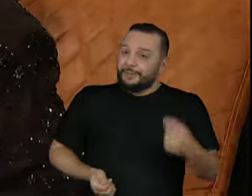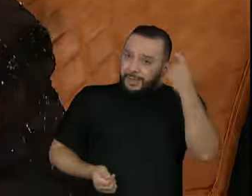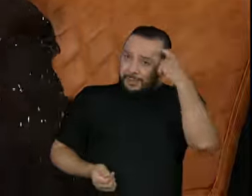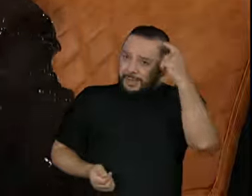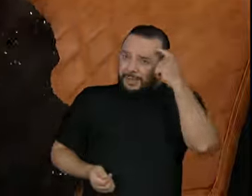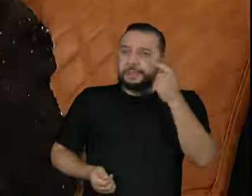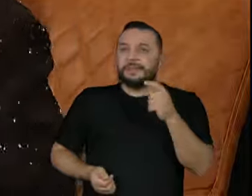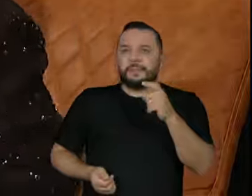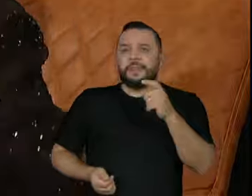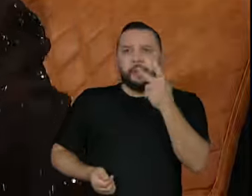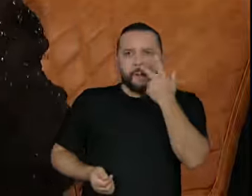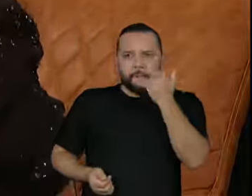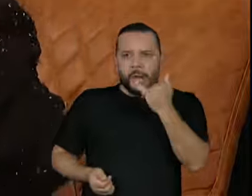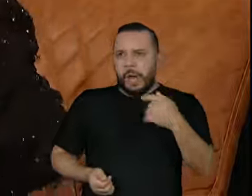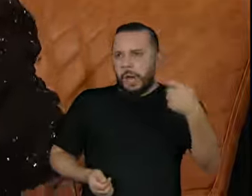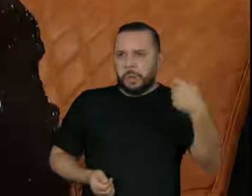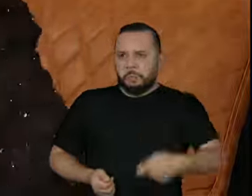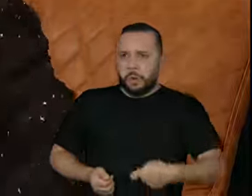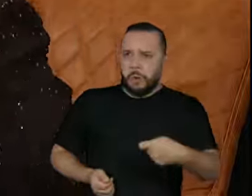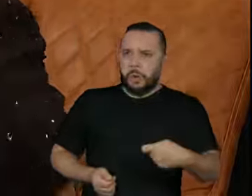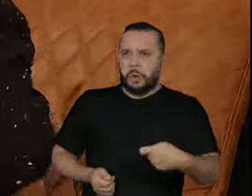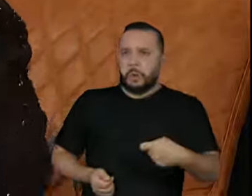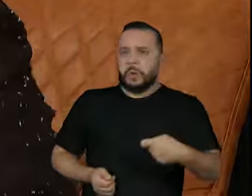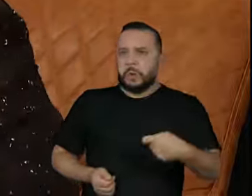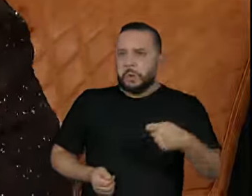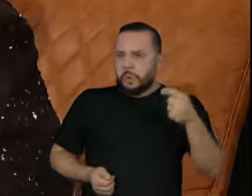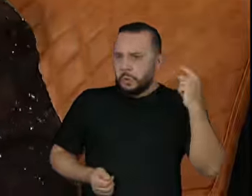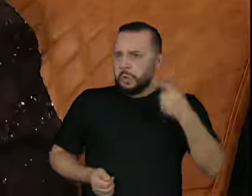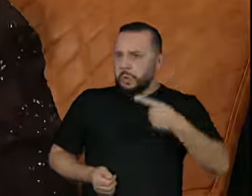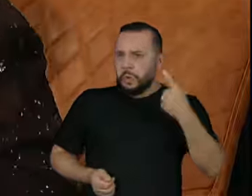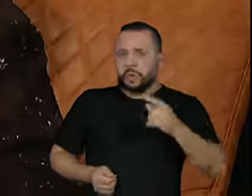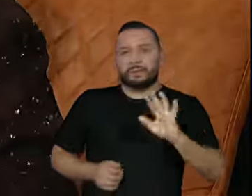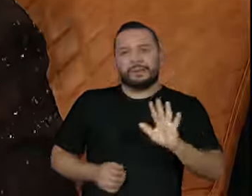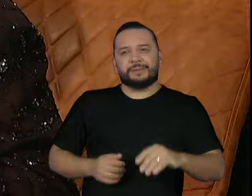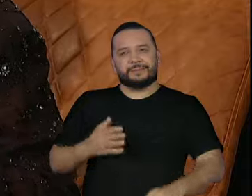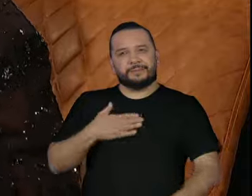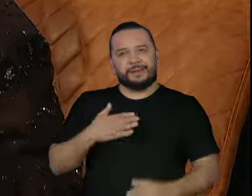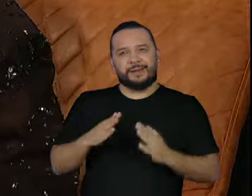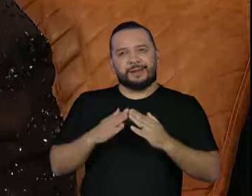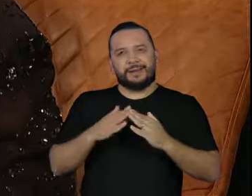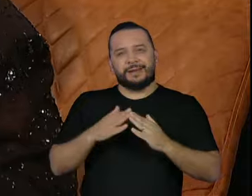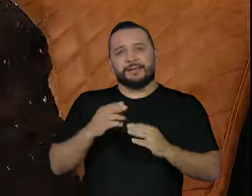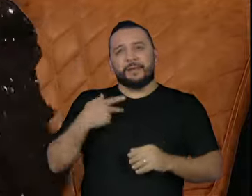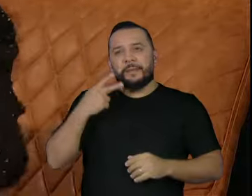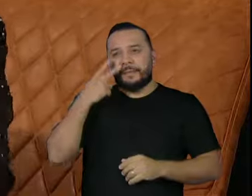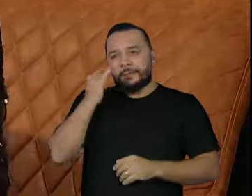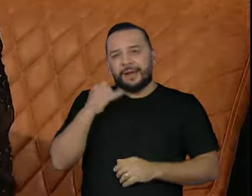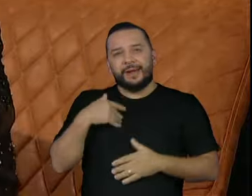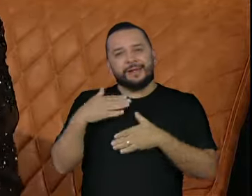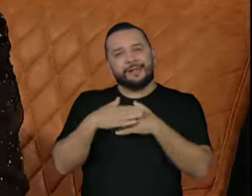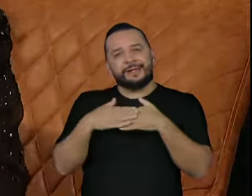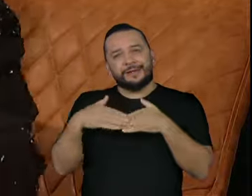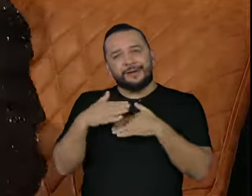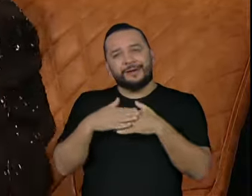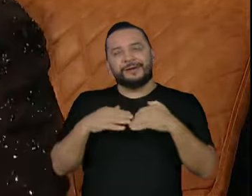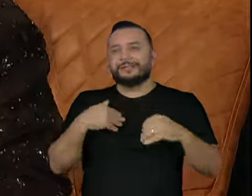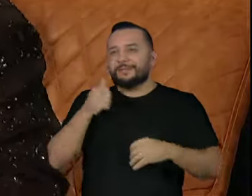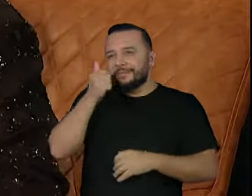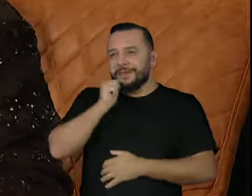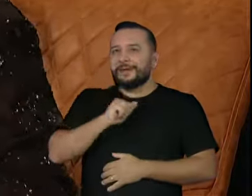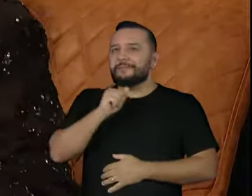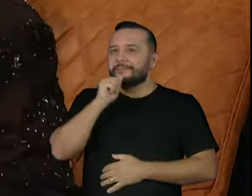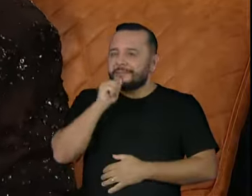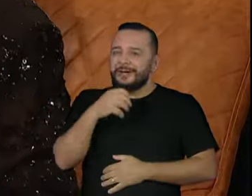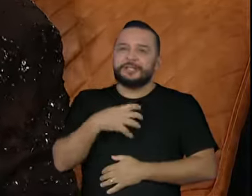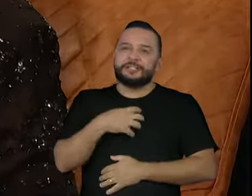né, que é aquele que, né, que é o censor, mas na minha casa, não, meu pai era meigo, minha mãe que era,